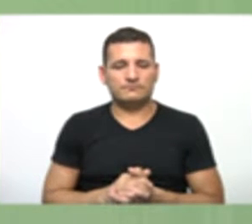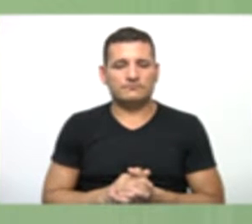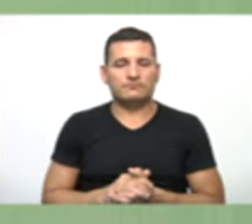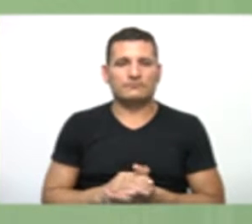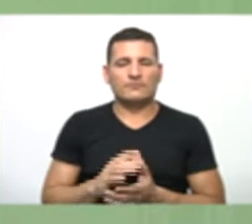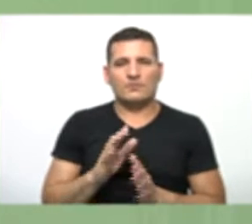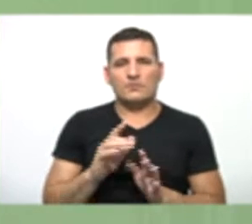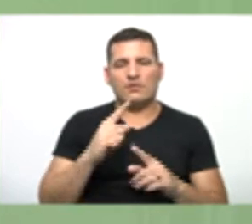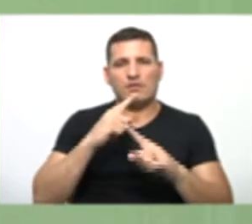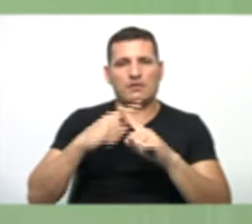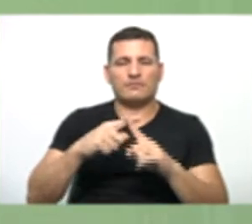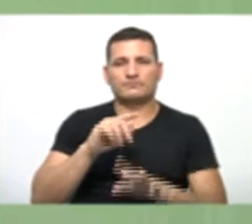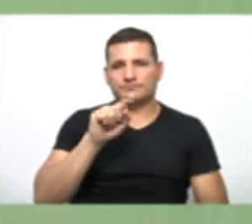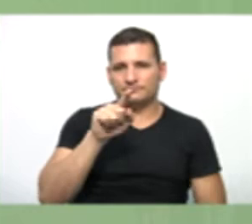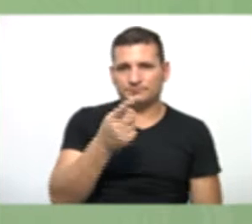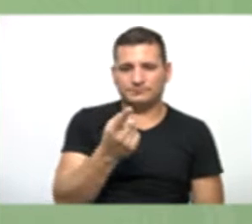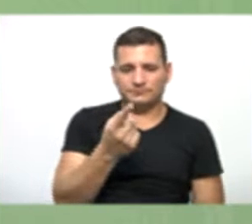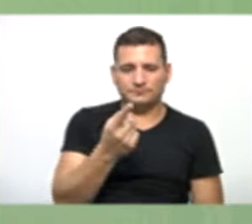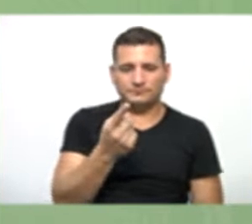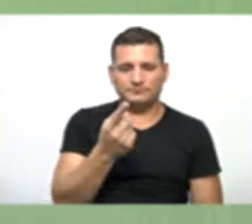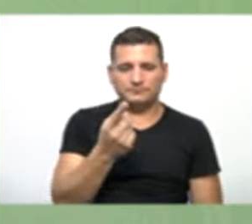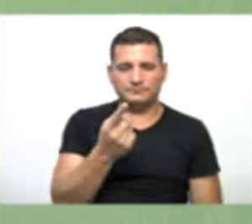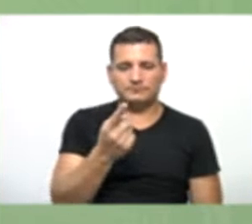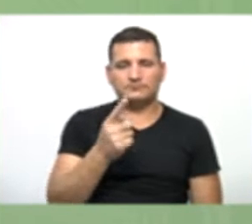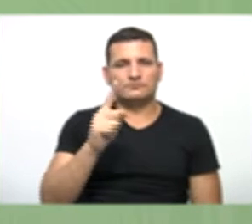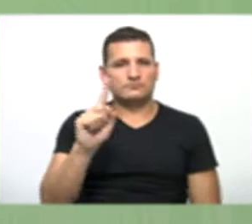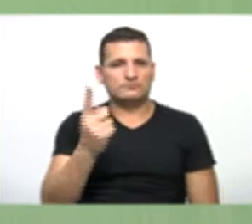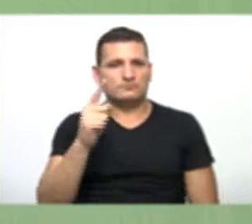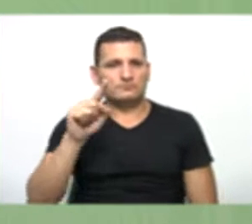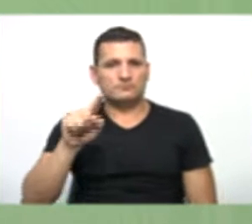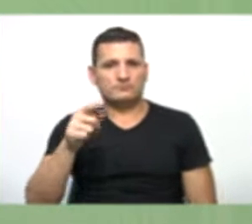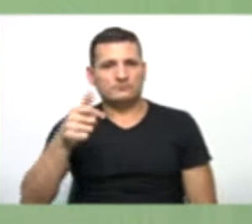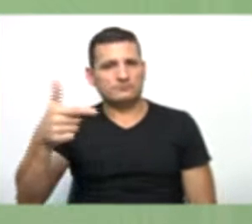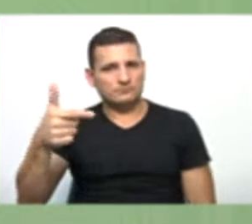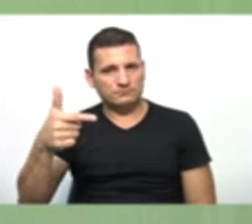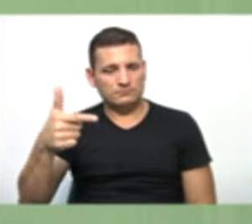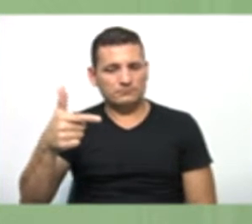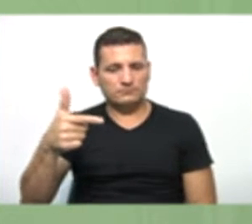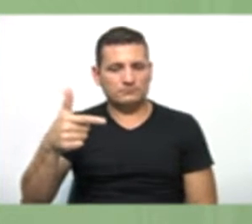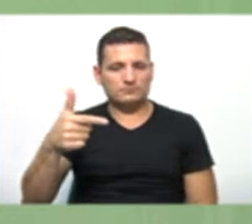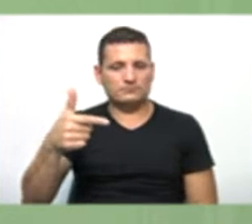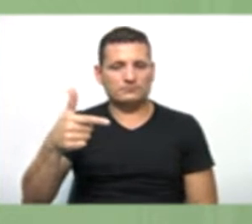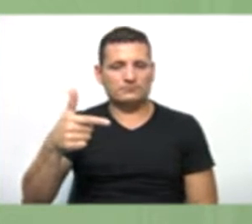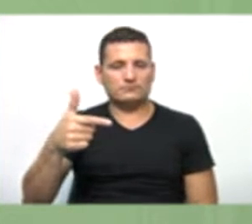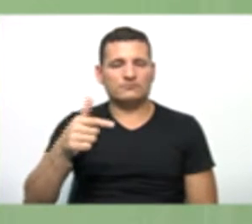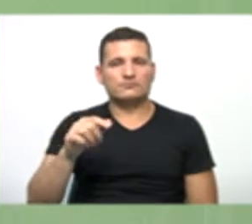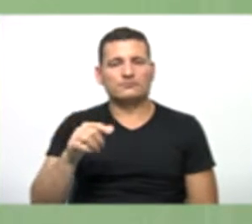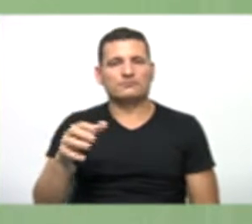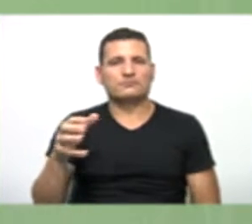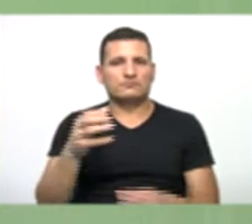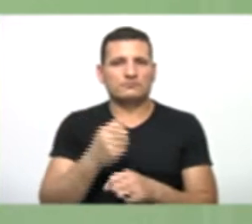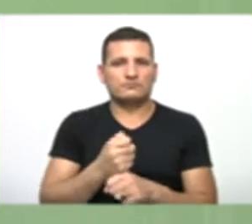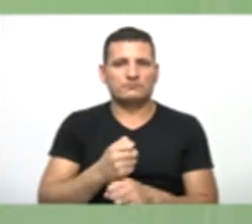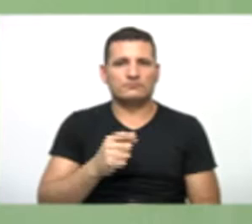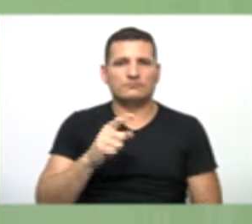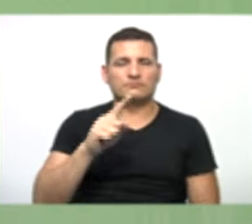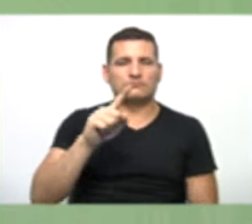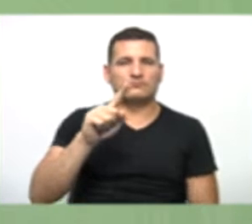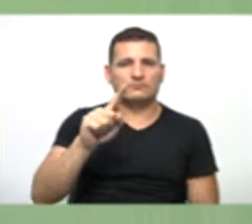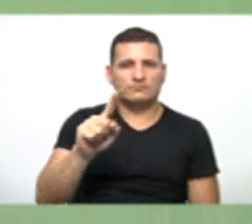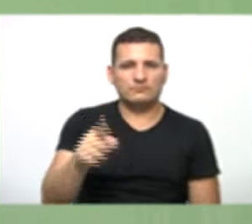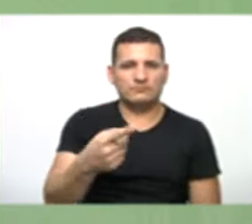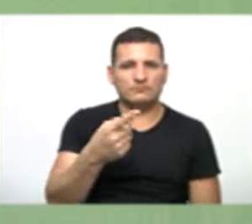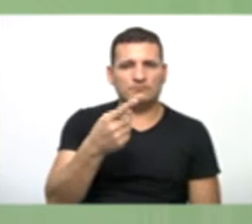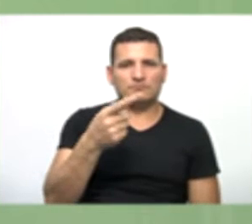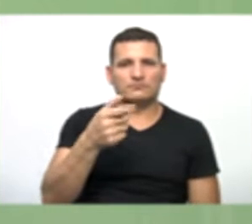1.000 vezes 1,2, isso vai dar R$1.200. 1.120. 1.120,